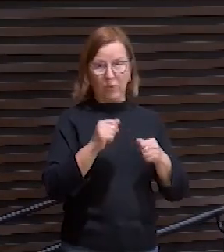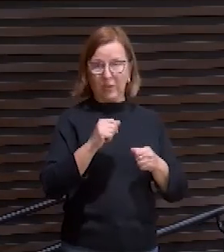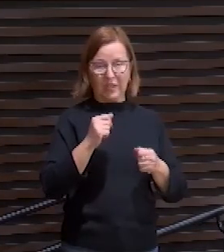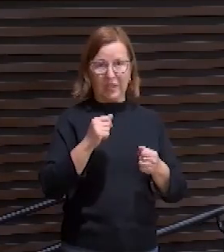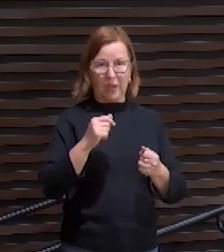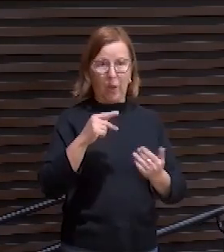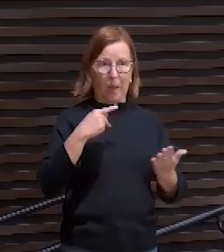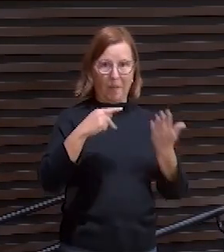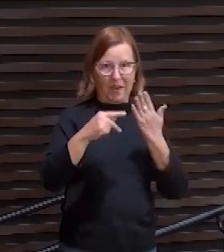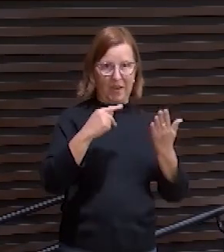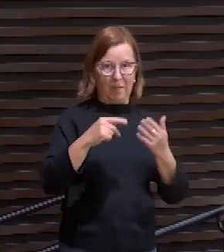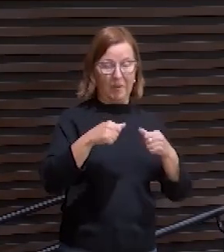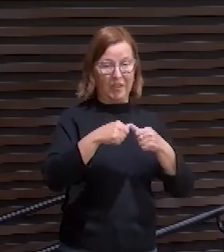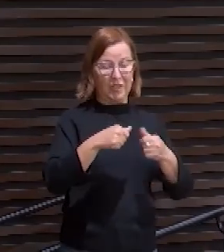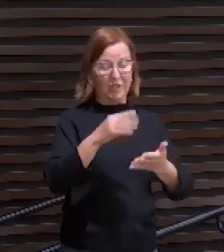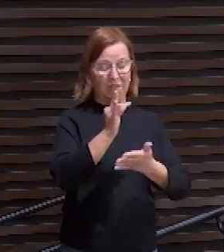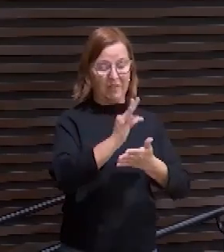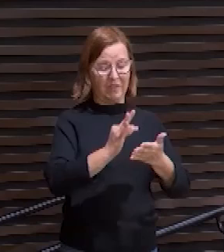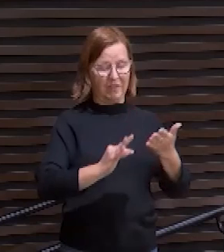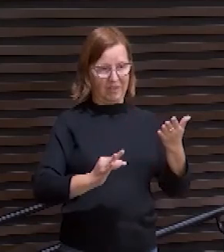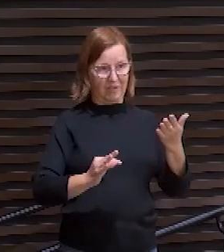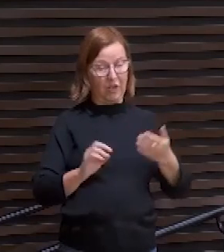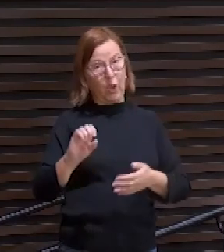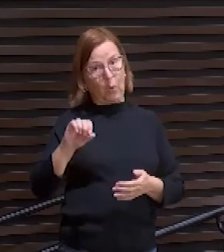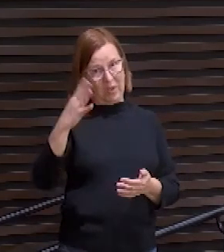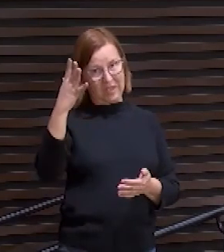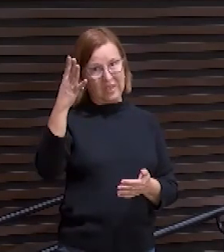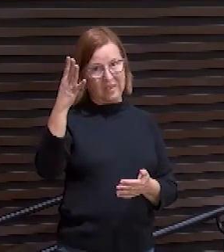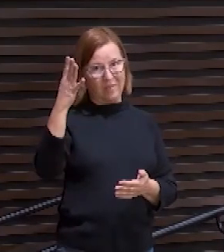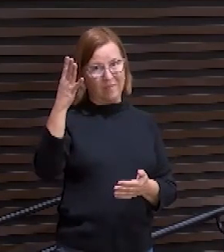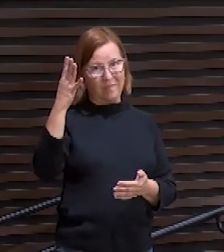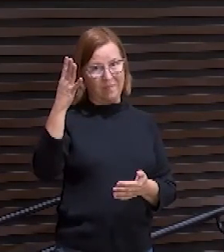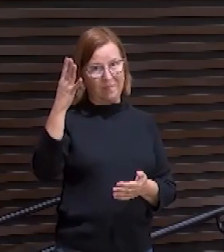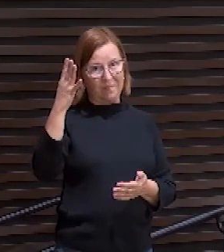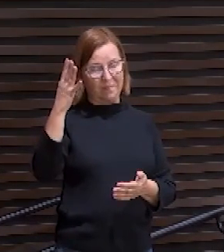uma passagem, isso aqui aconteceu.